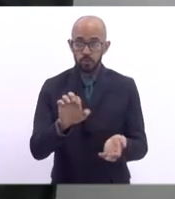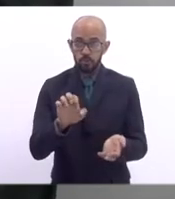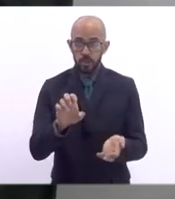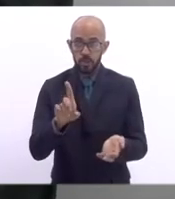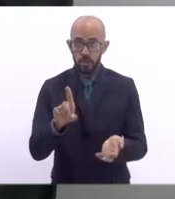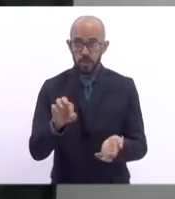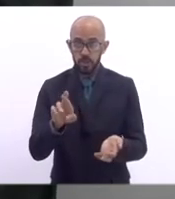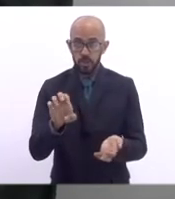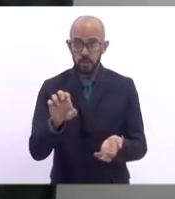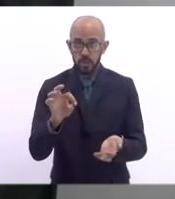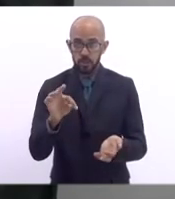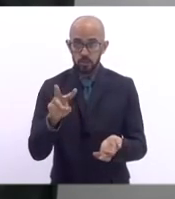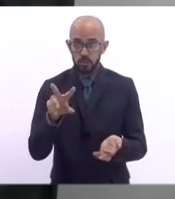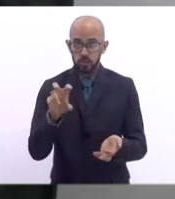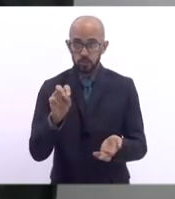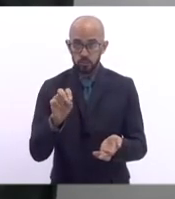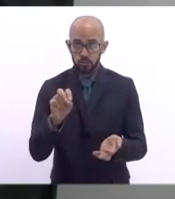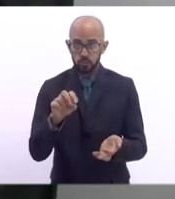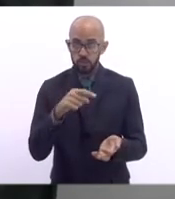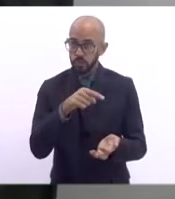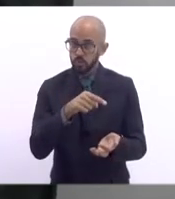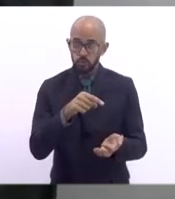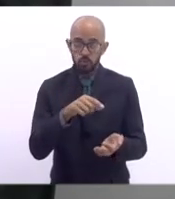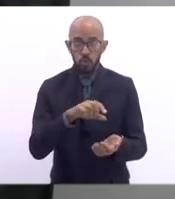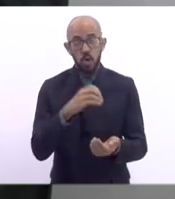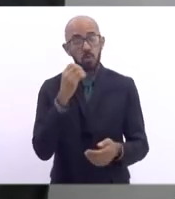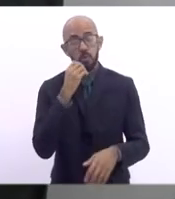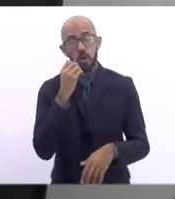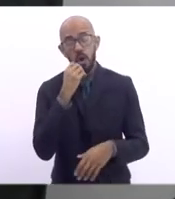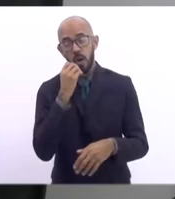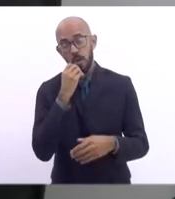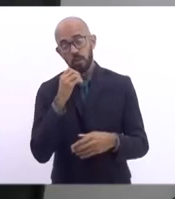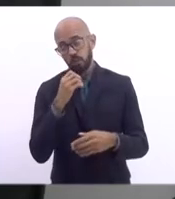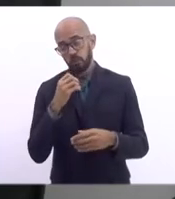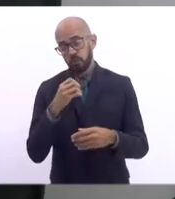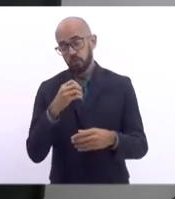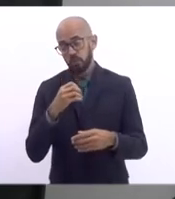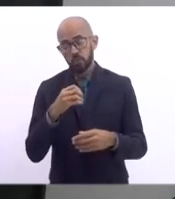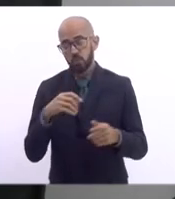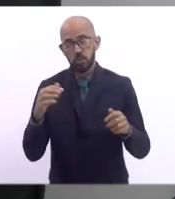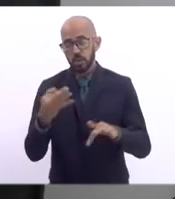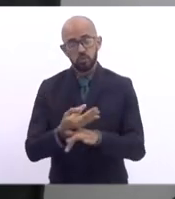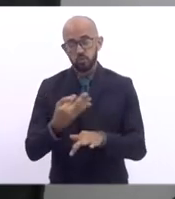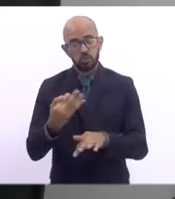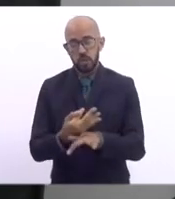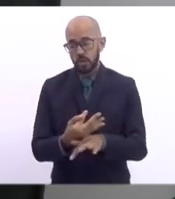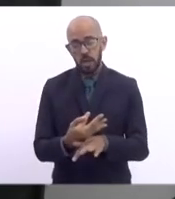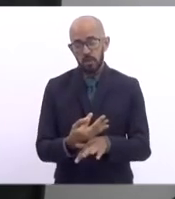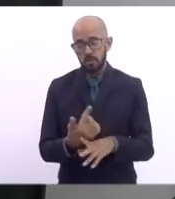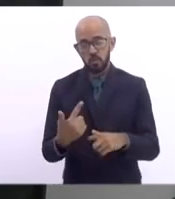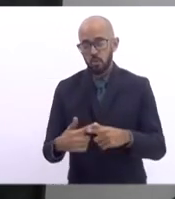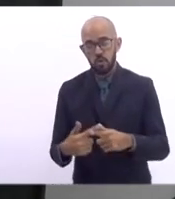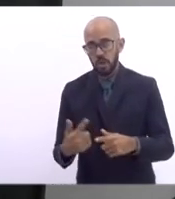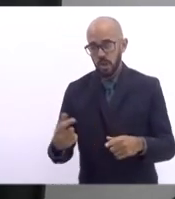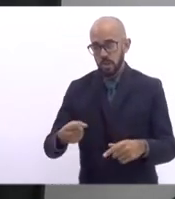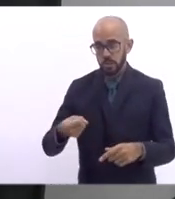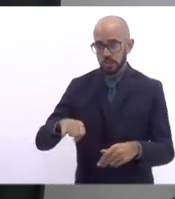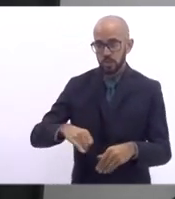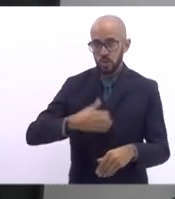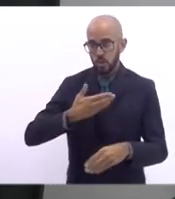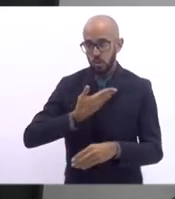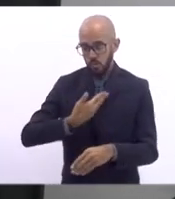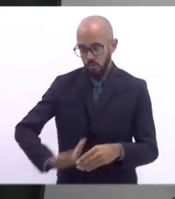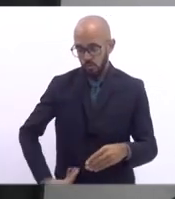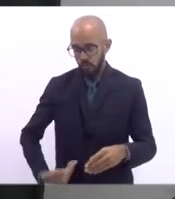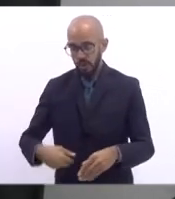então isso iria cair isso iria cair e o que se o estado entrou